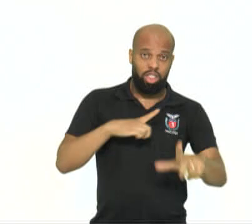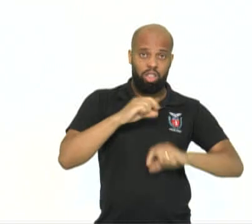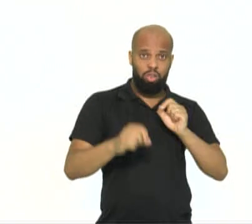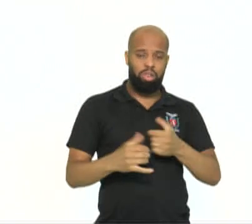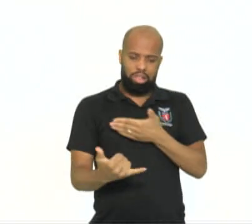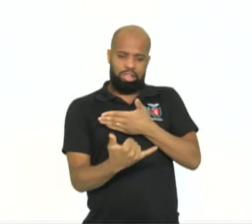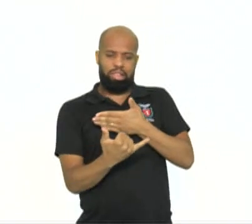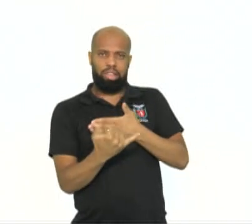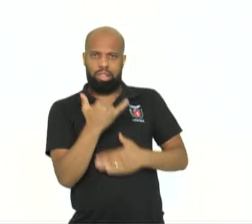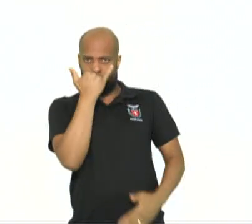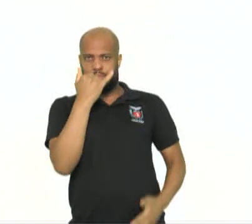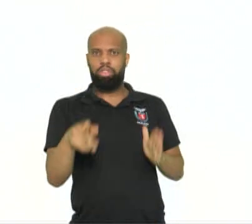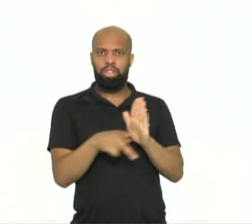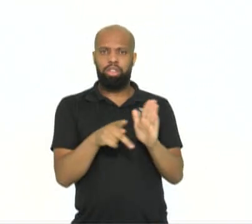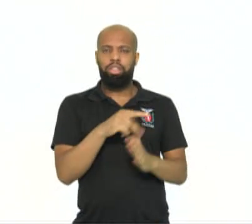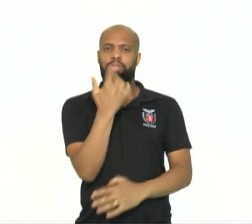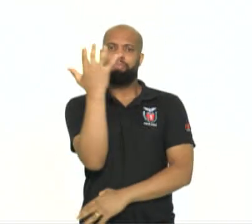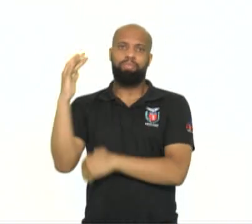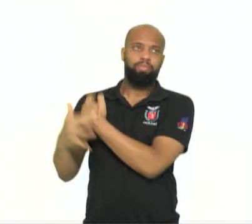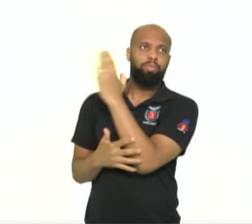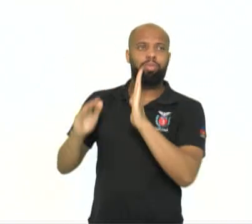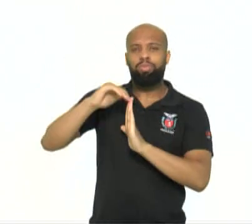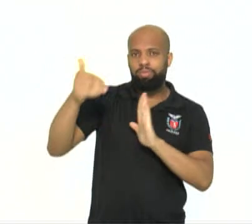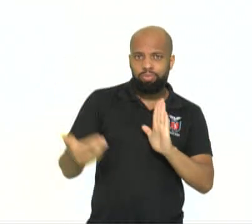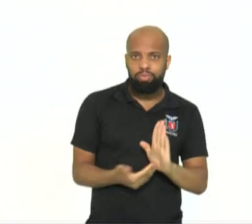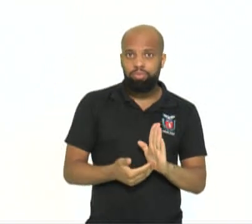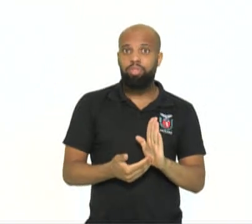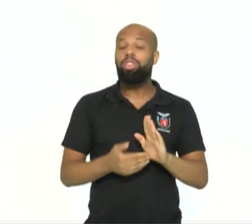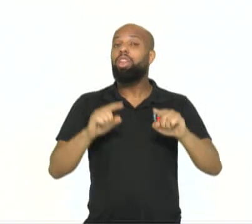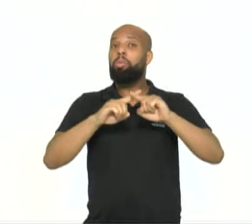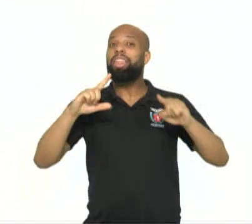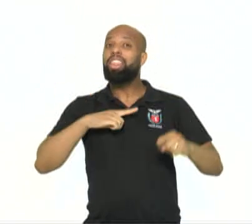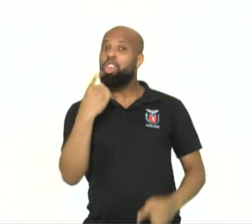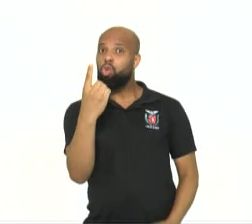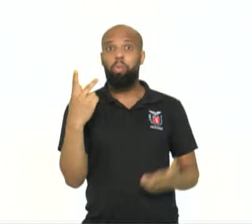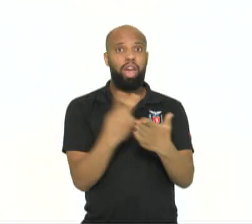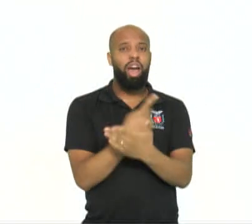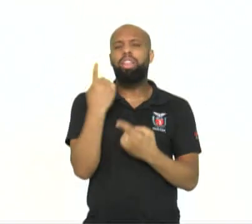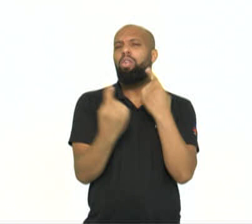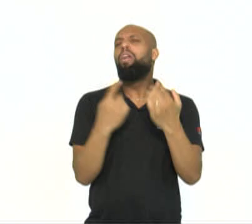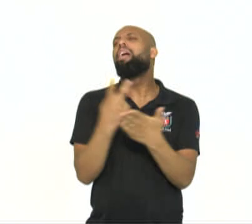do desmatamento todas as alternativas a seguir, exceto uma. Qual é ela?